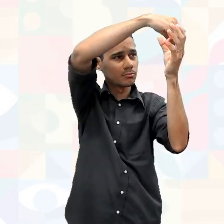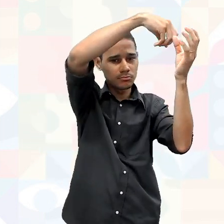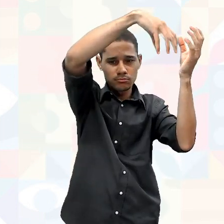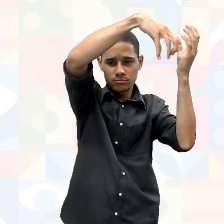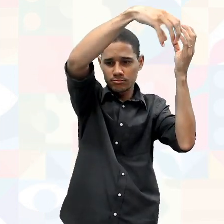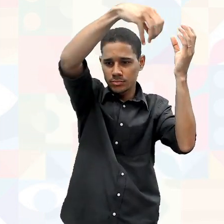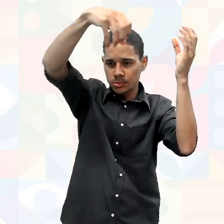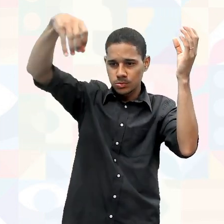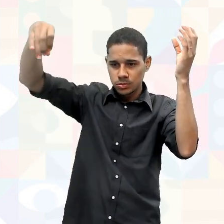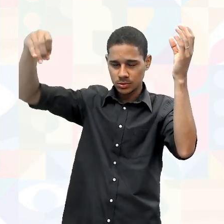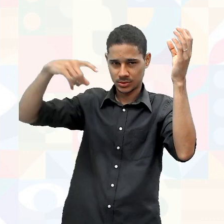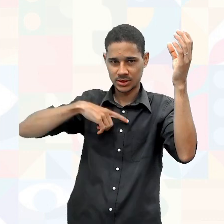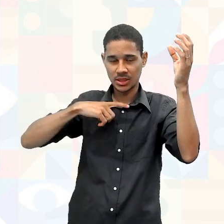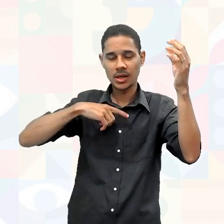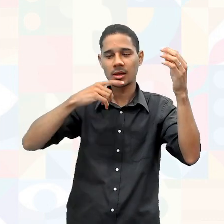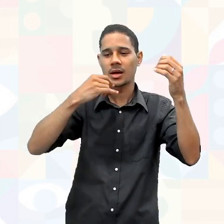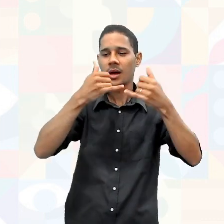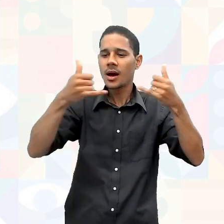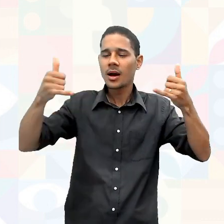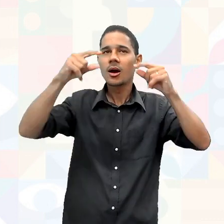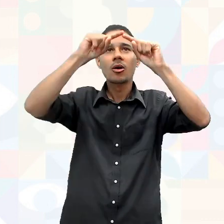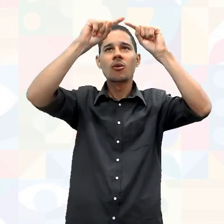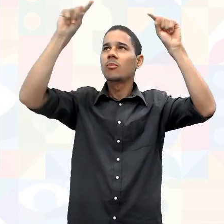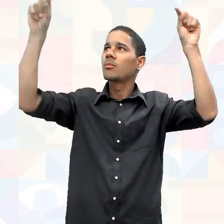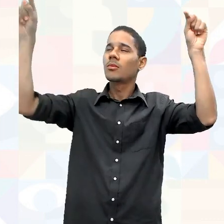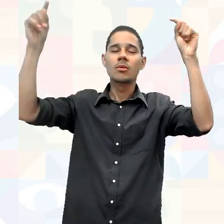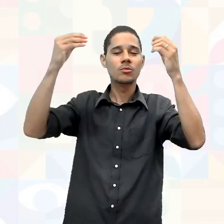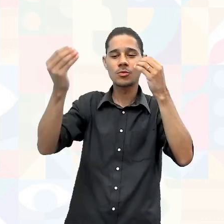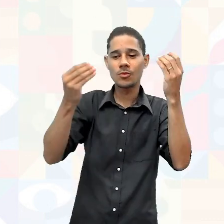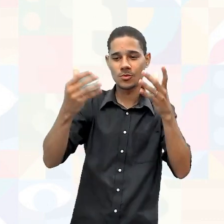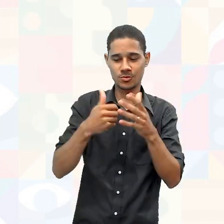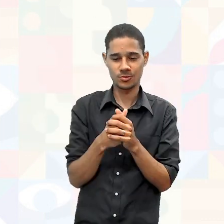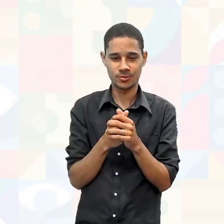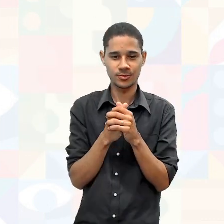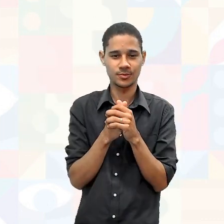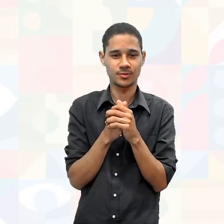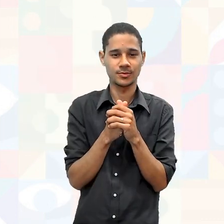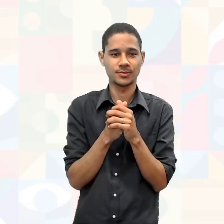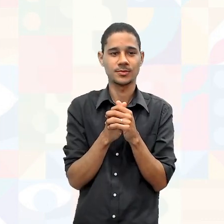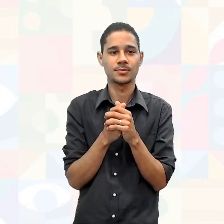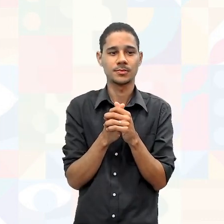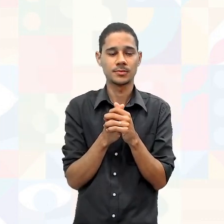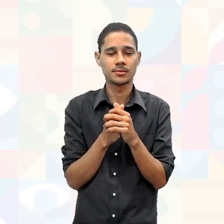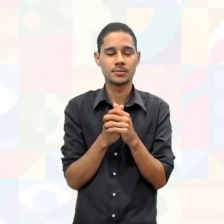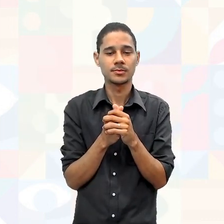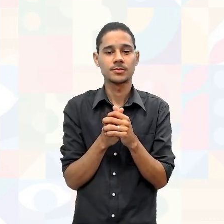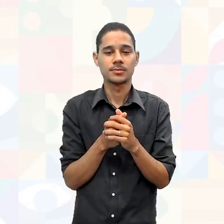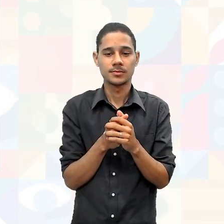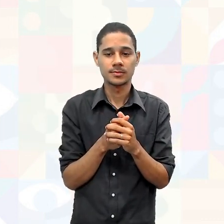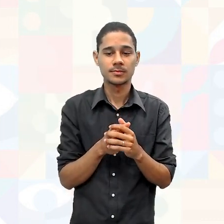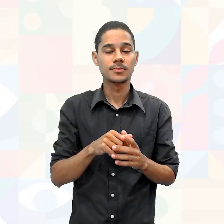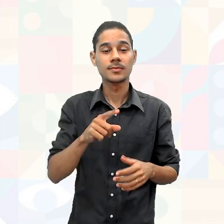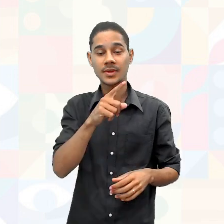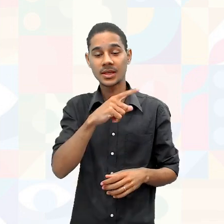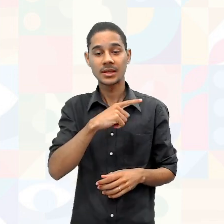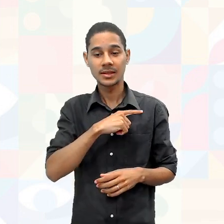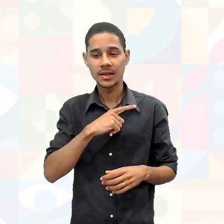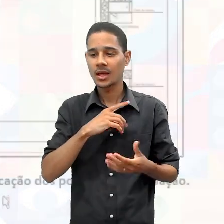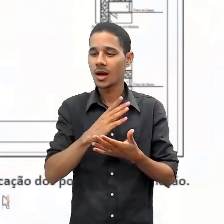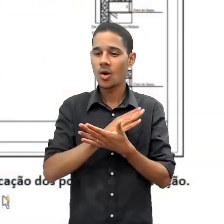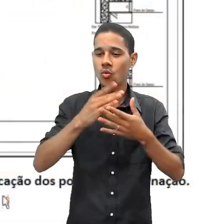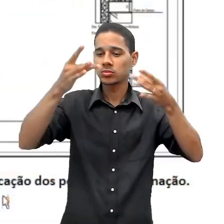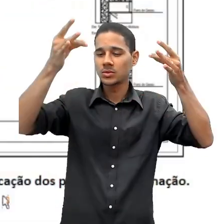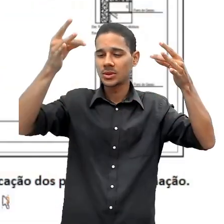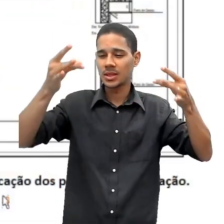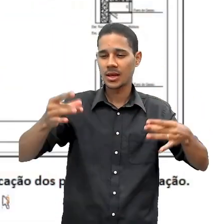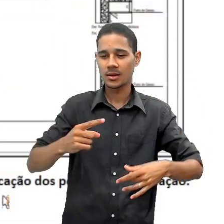vai passar a parte elétrica por dentro desse forro, né? Então aqui a gente tem alguns detalhes,